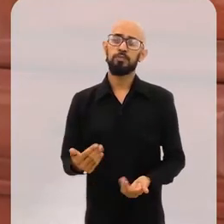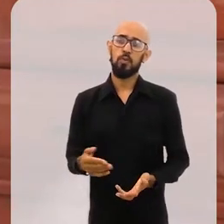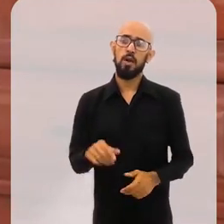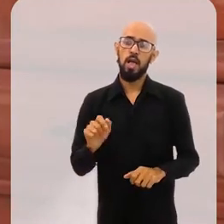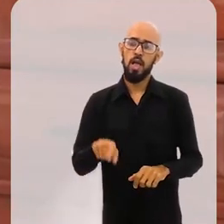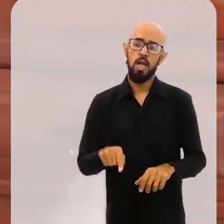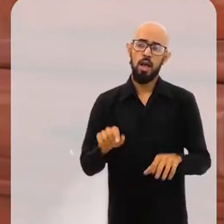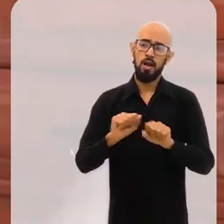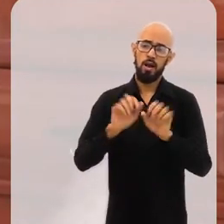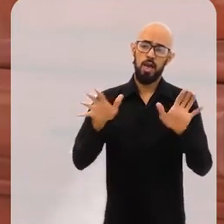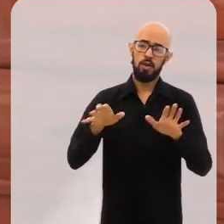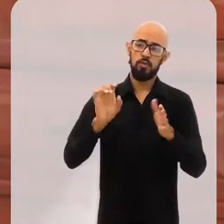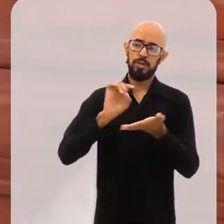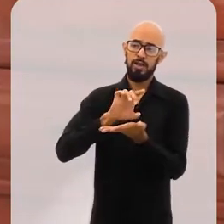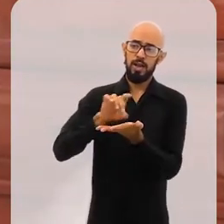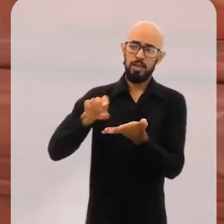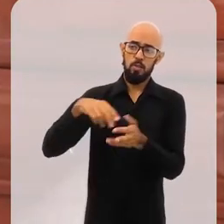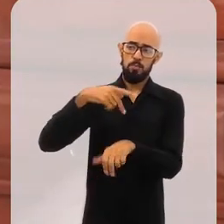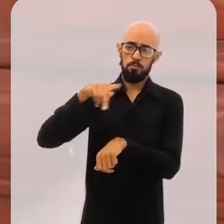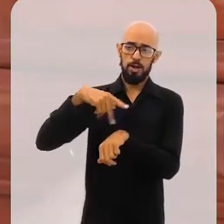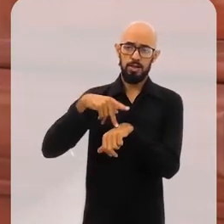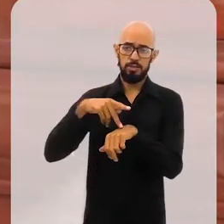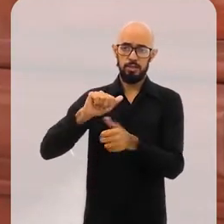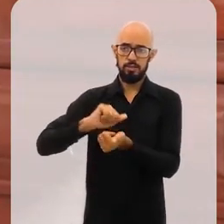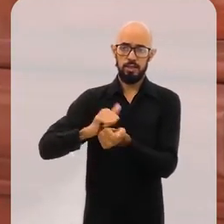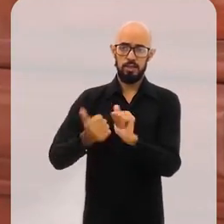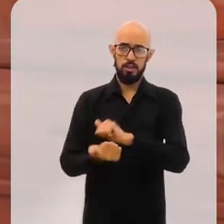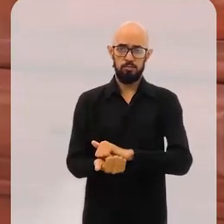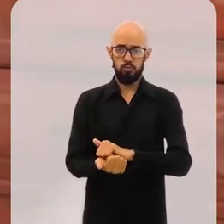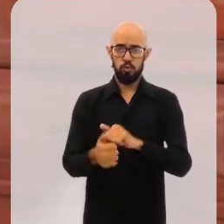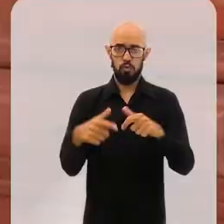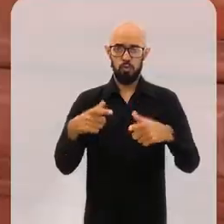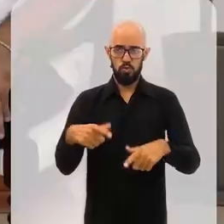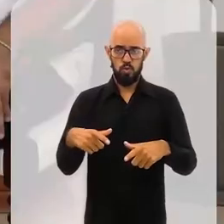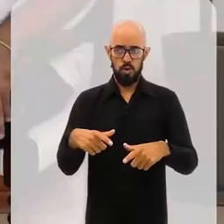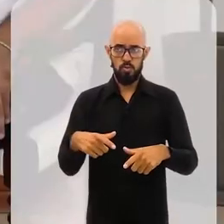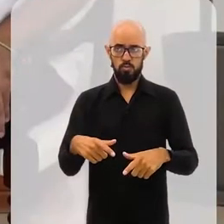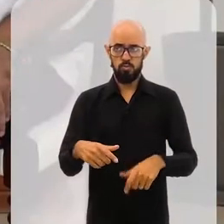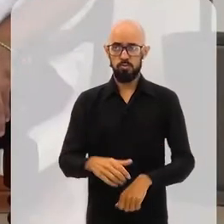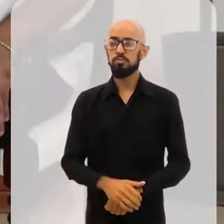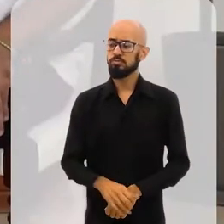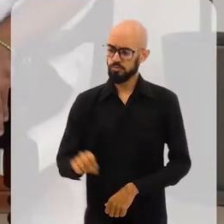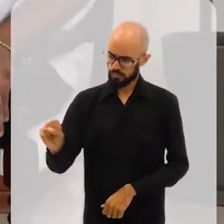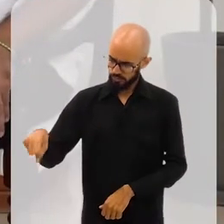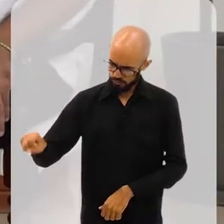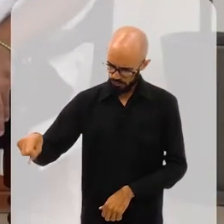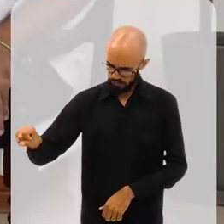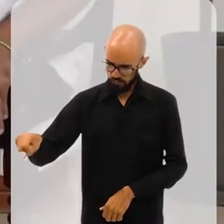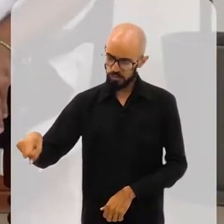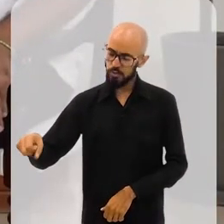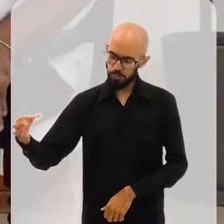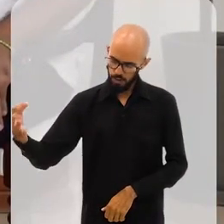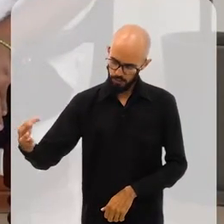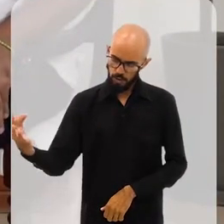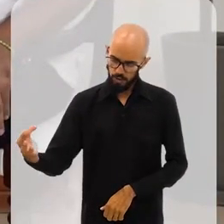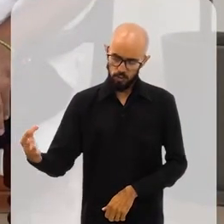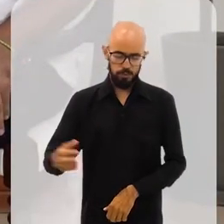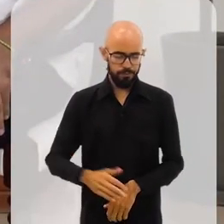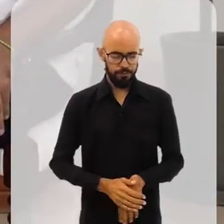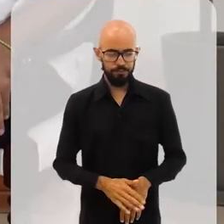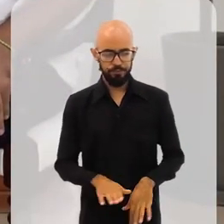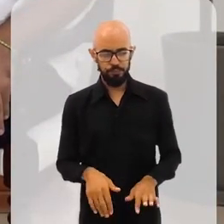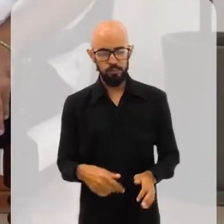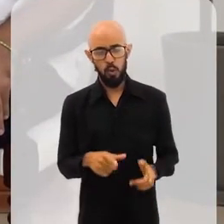então, que cada um desses lugares que ele passou, ele se adaptou àquele local. É claro isso. Perfeito.